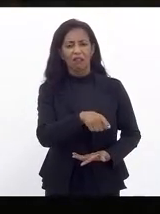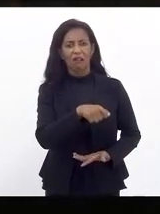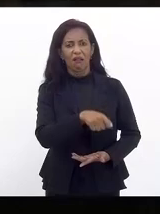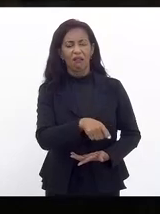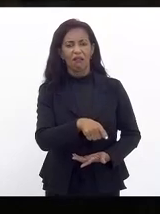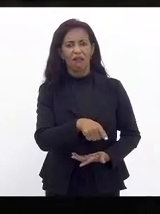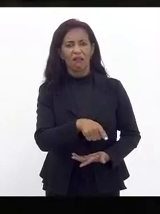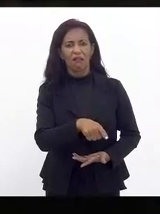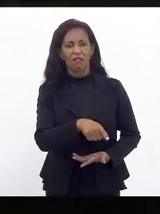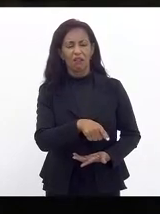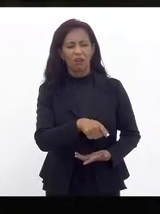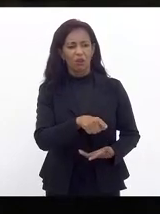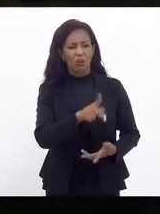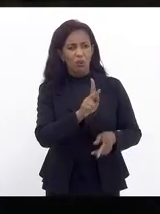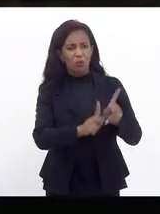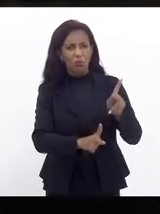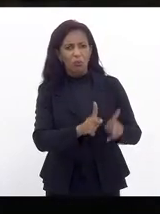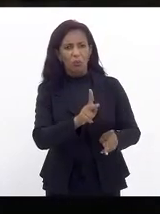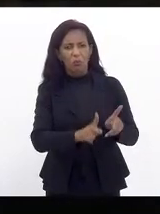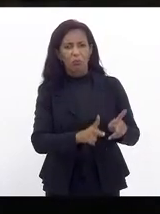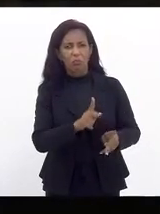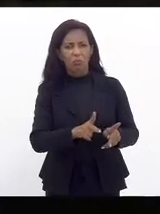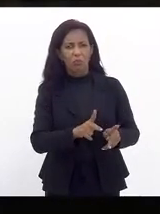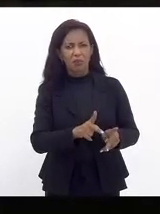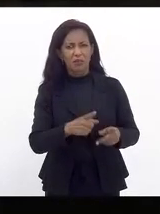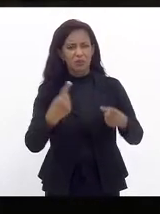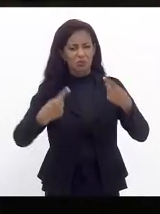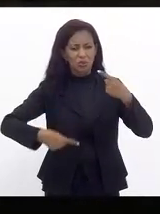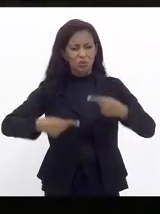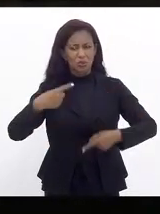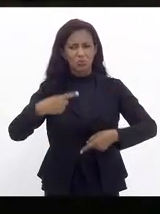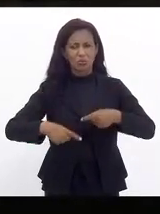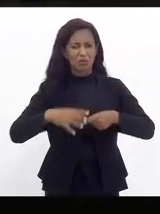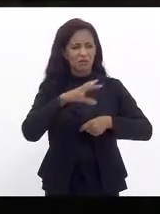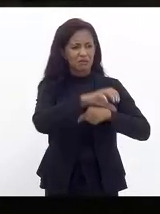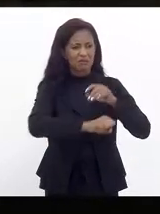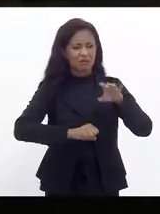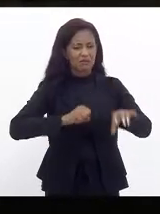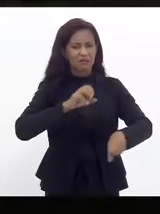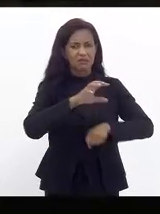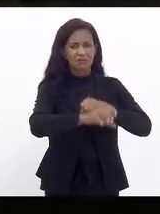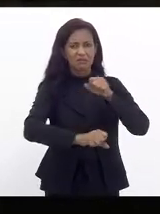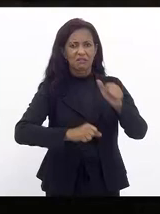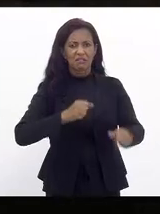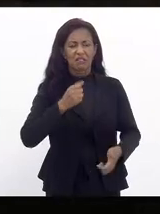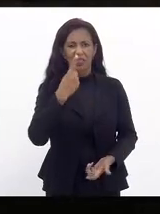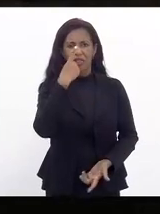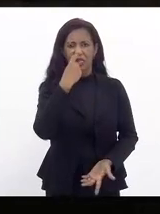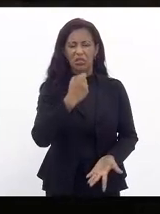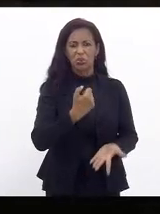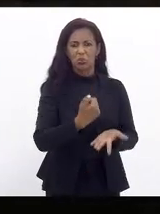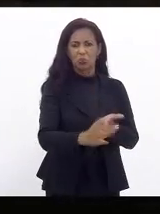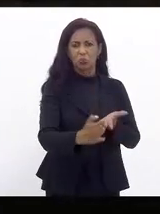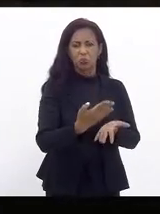população tentando disputar aquilo